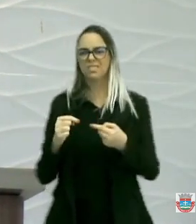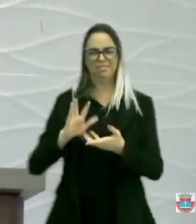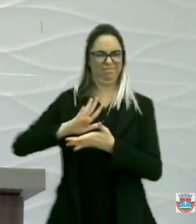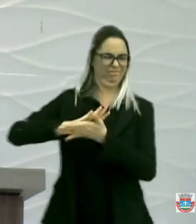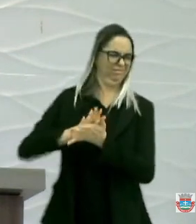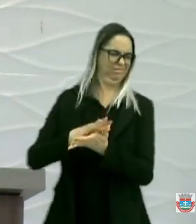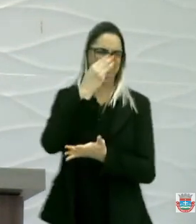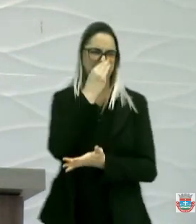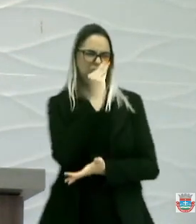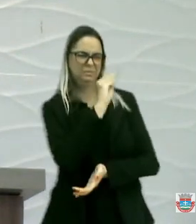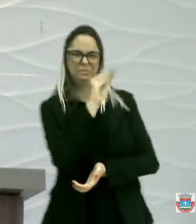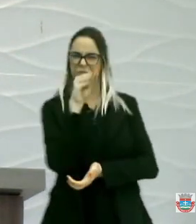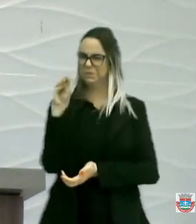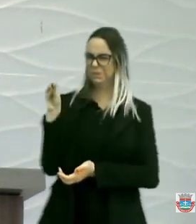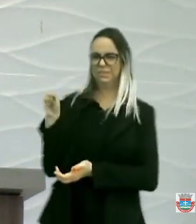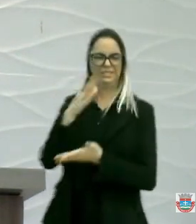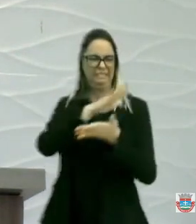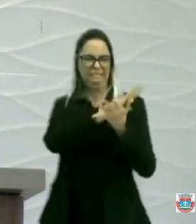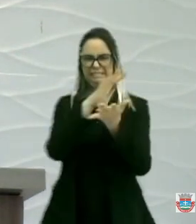cicrando.